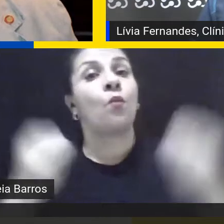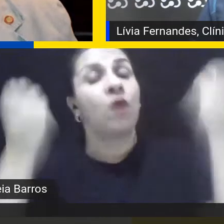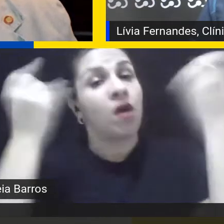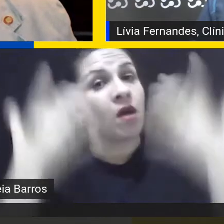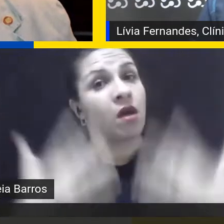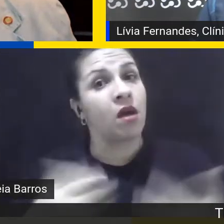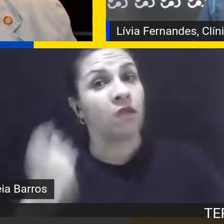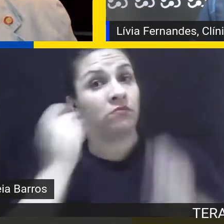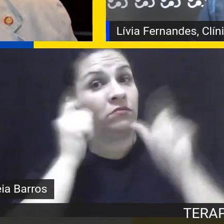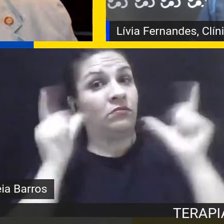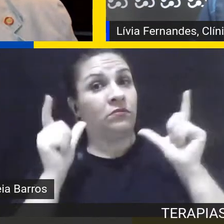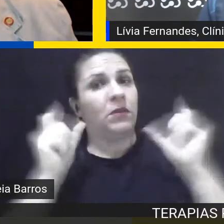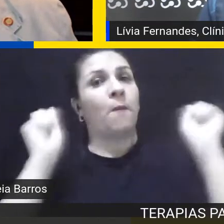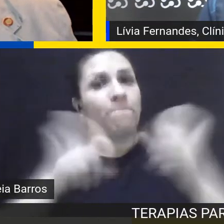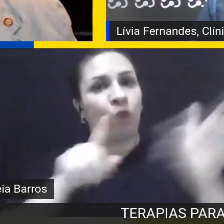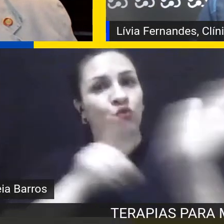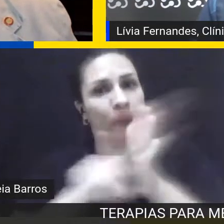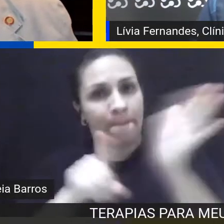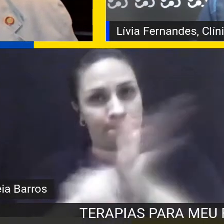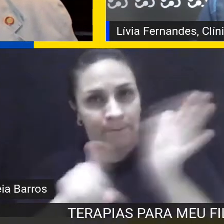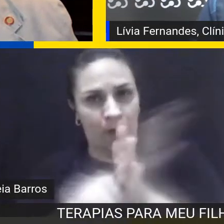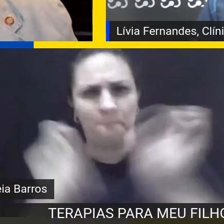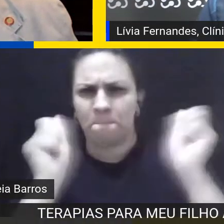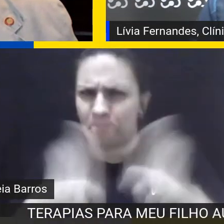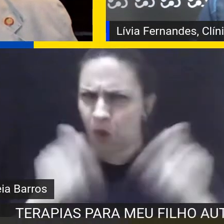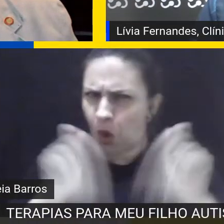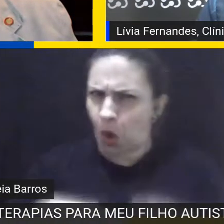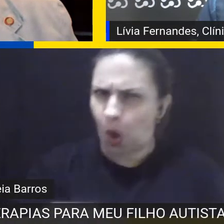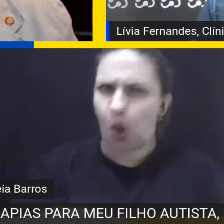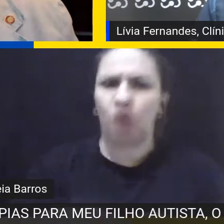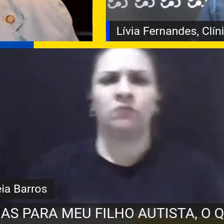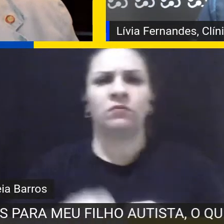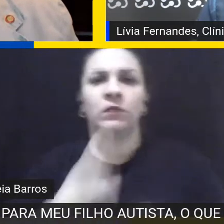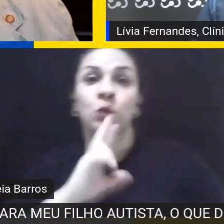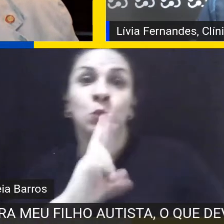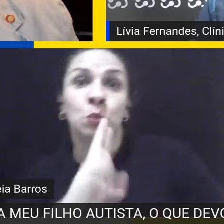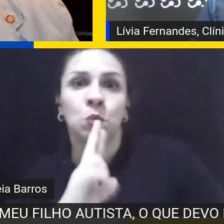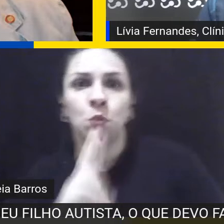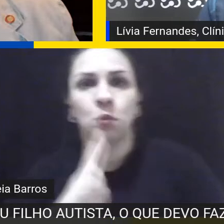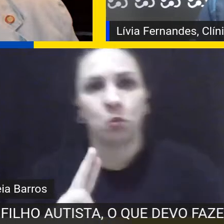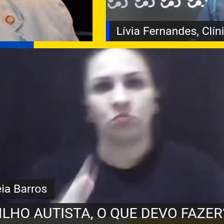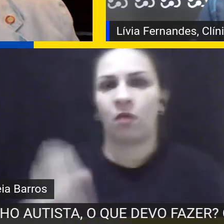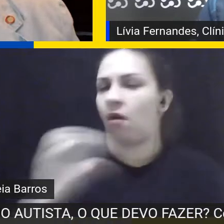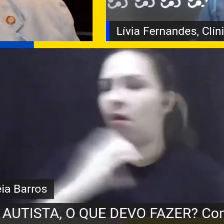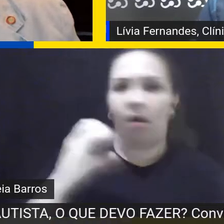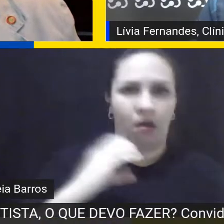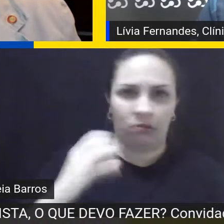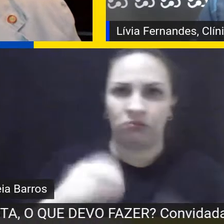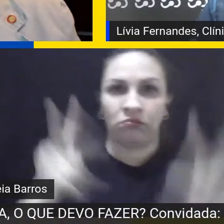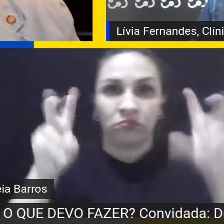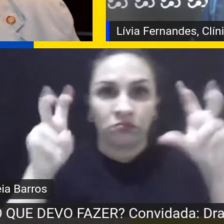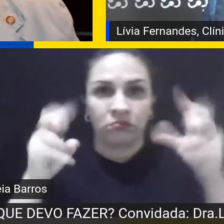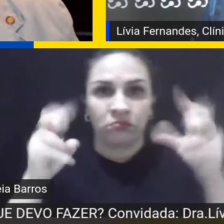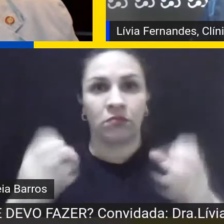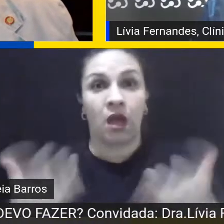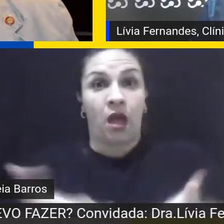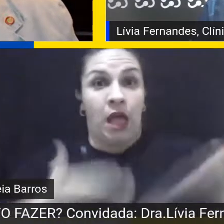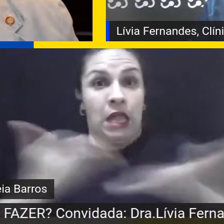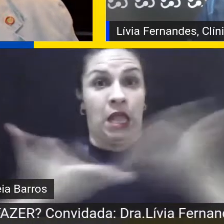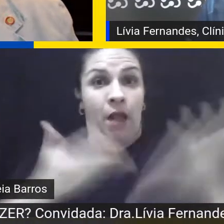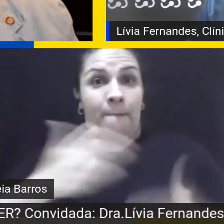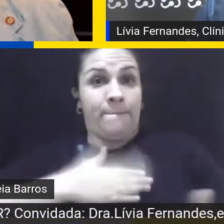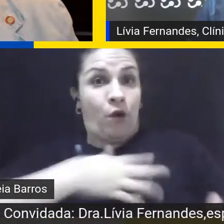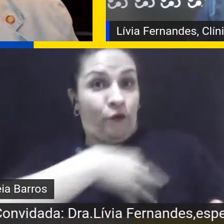mandar suas perguntas, nós vamos poder responder a todos. O tema é terapias para meu filho autista, o que